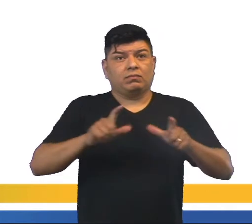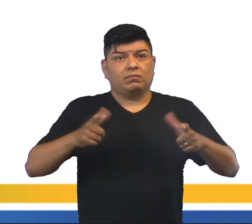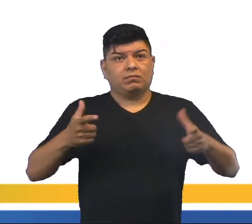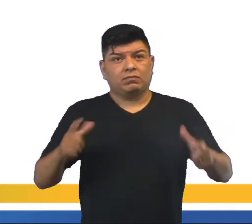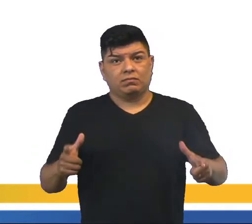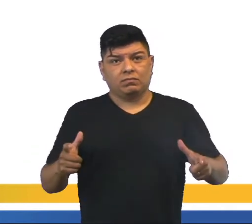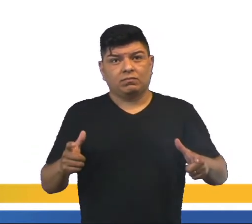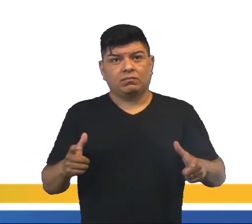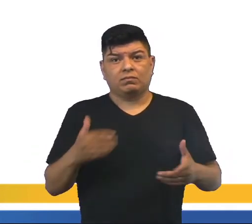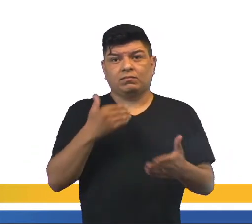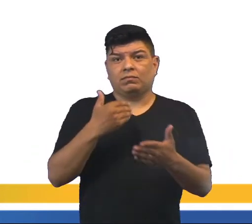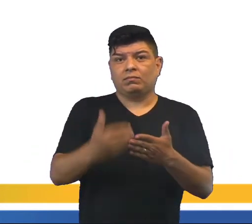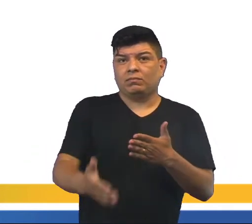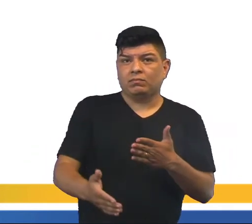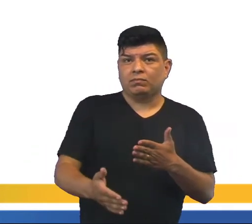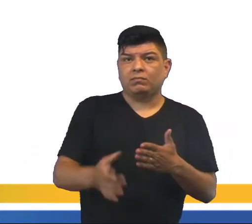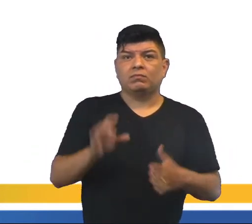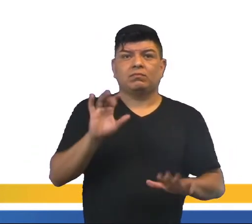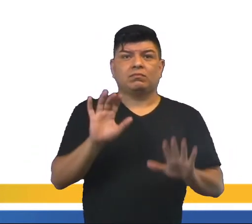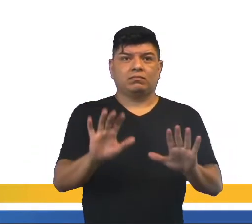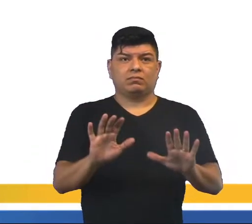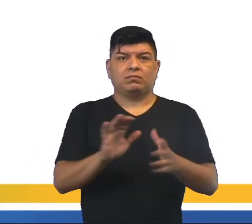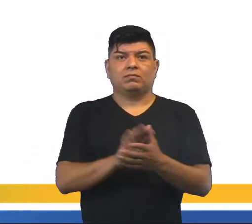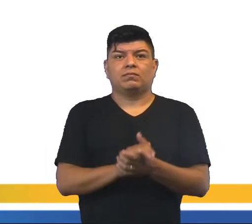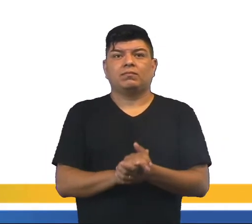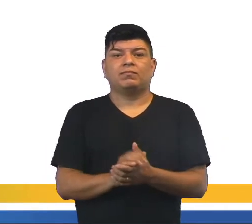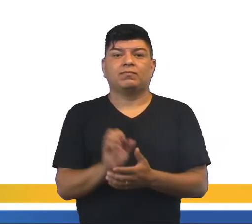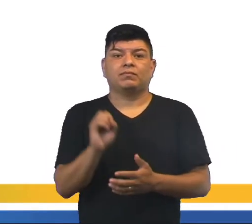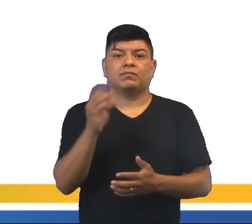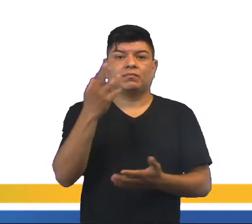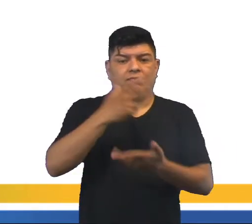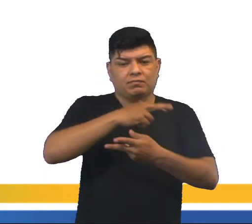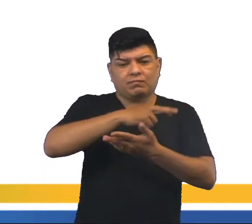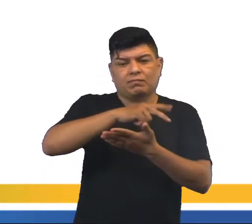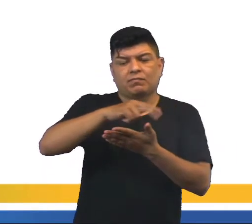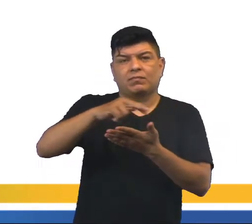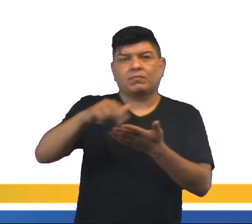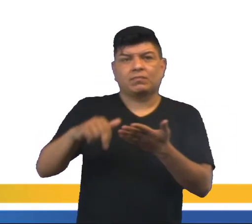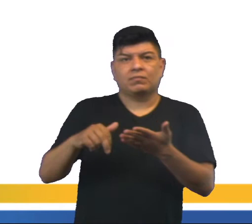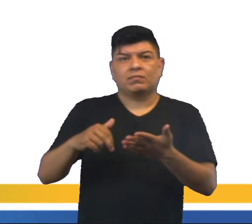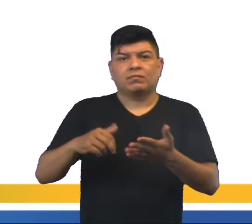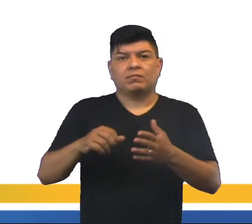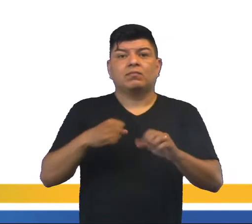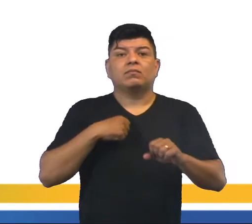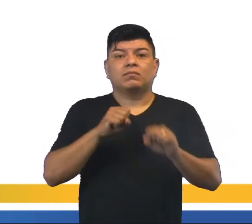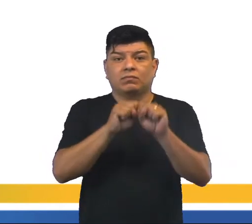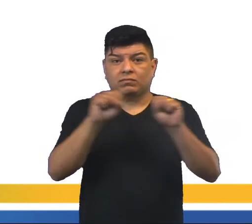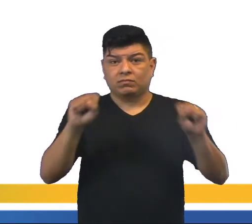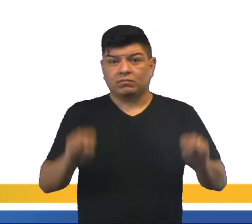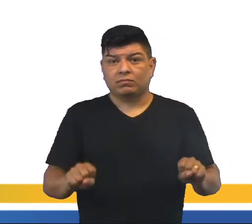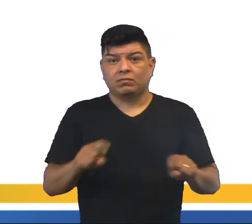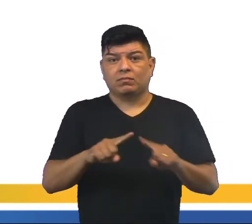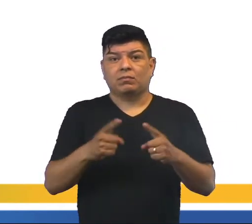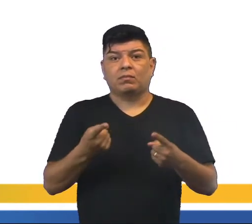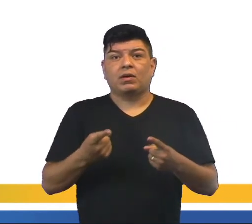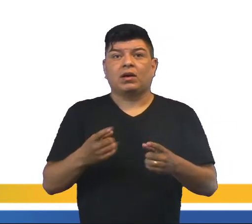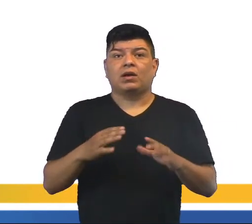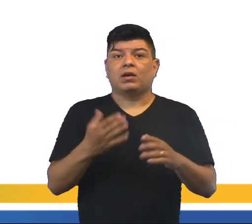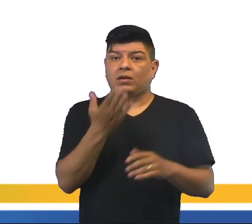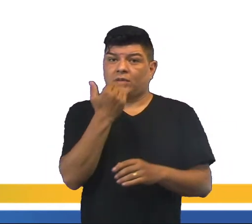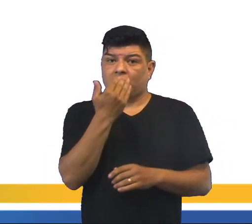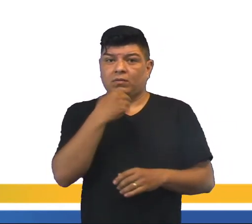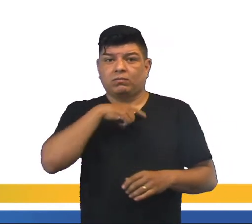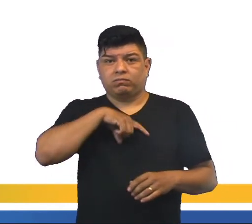perdendo apenas para a pele. Atua em diversas funções no organismo, porém, na digestão, seu papel